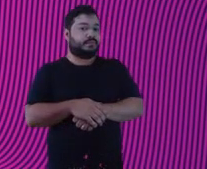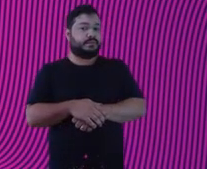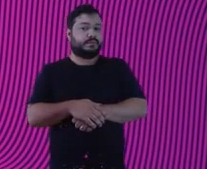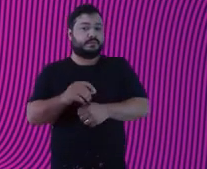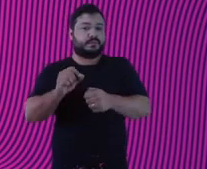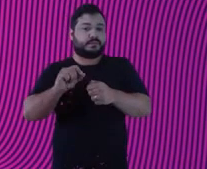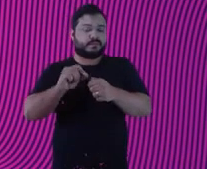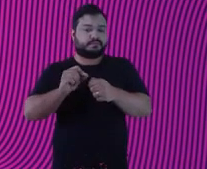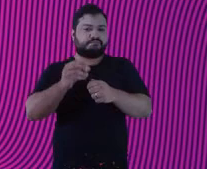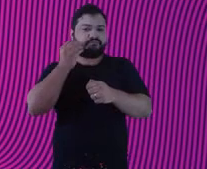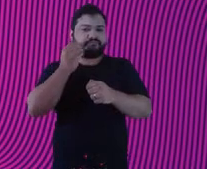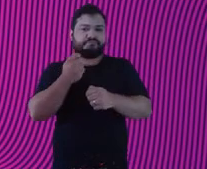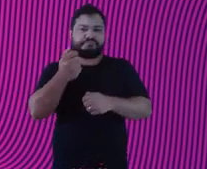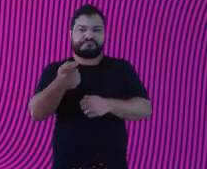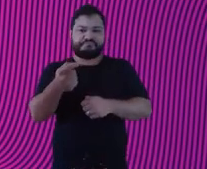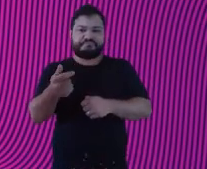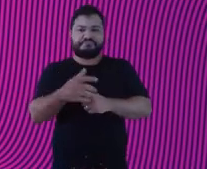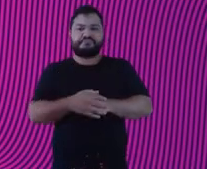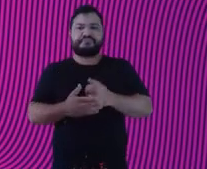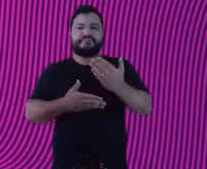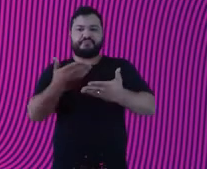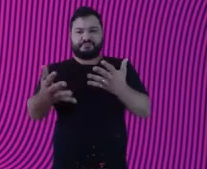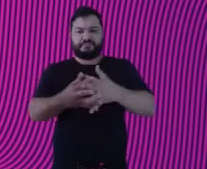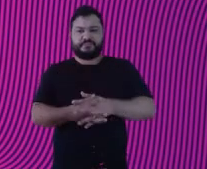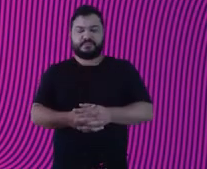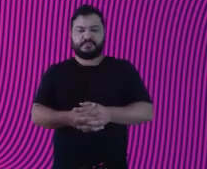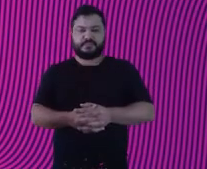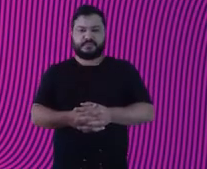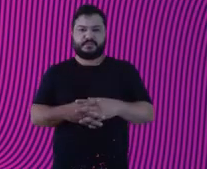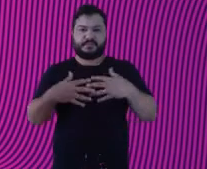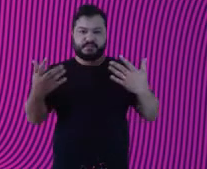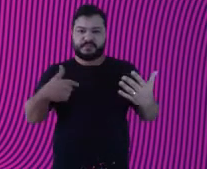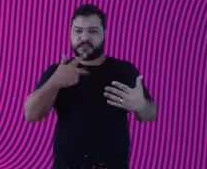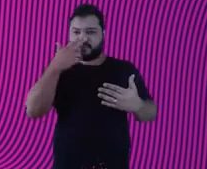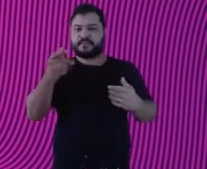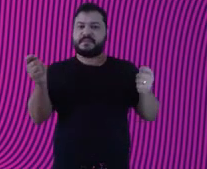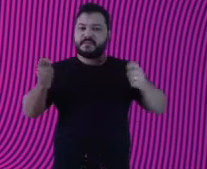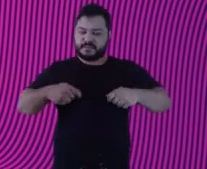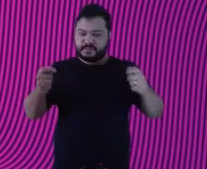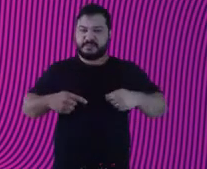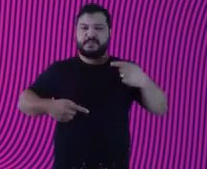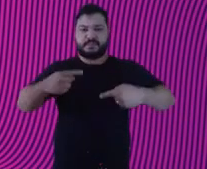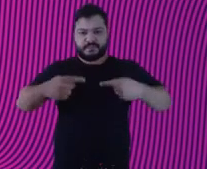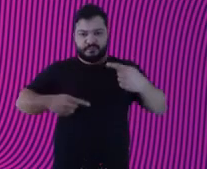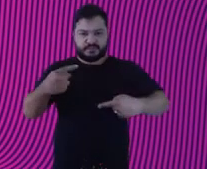tratado tão pouco, né? Recebeu pouco tratamento. Então, eu acho que cabe ainda essa discussão de